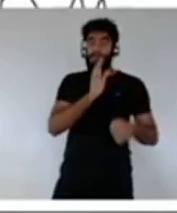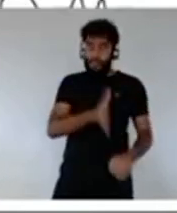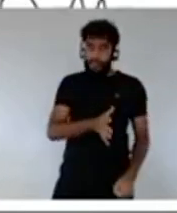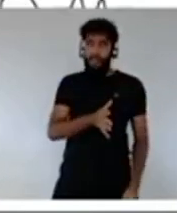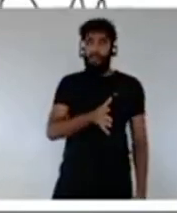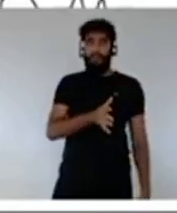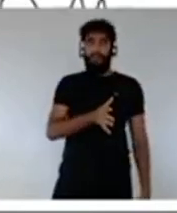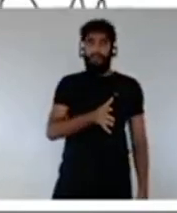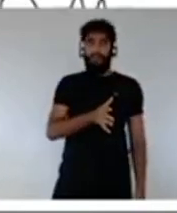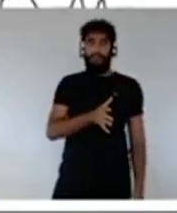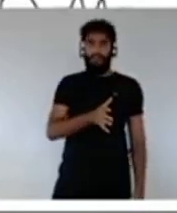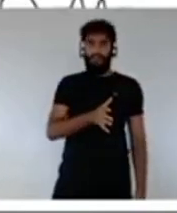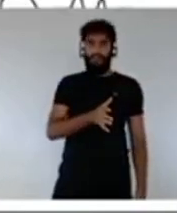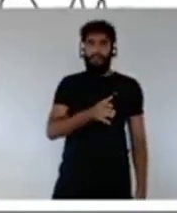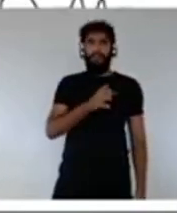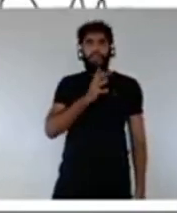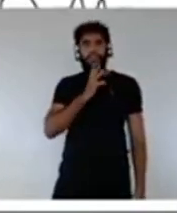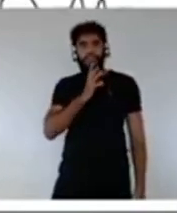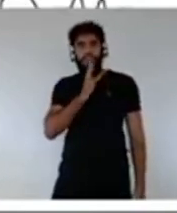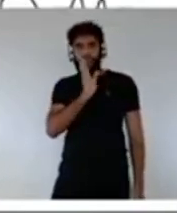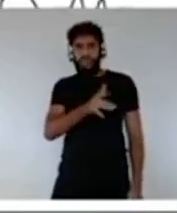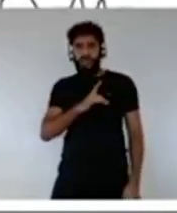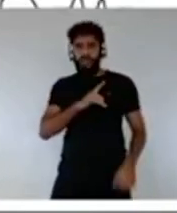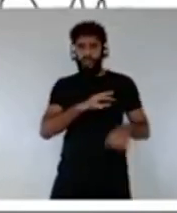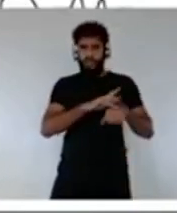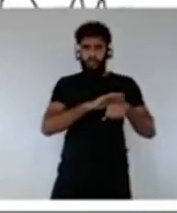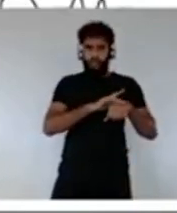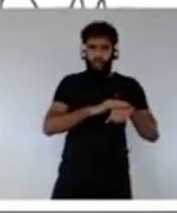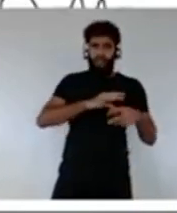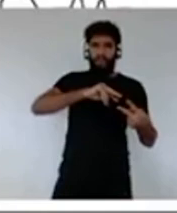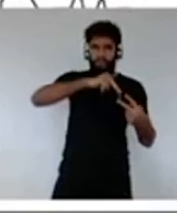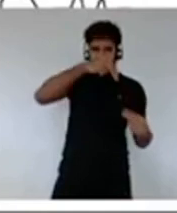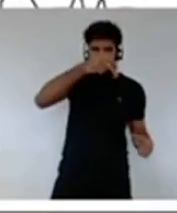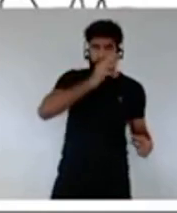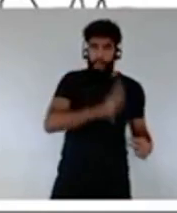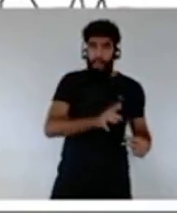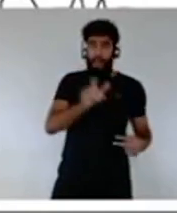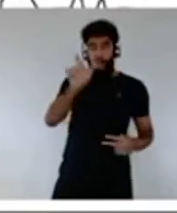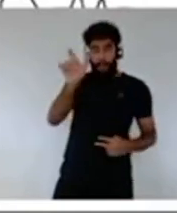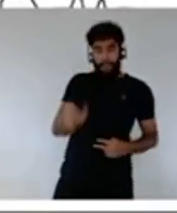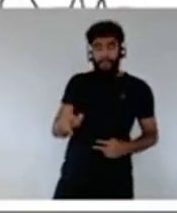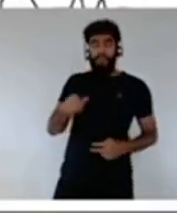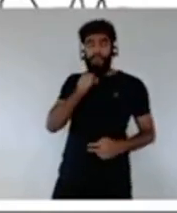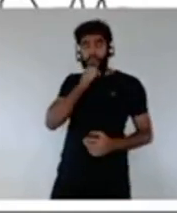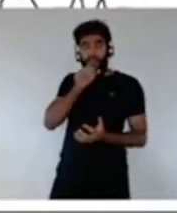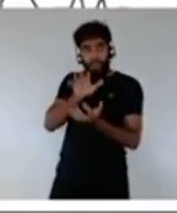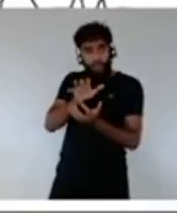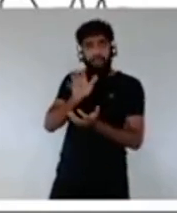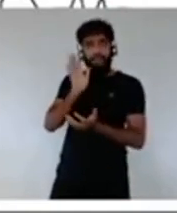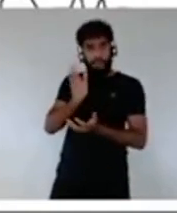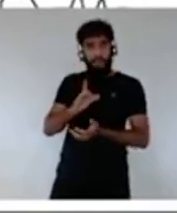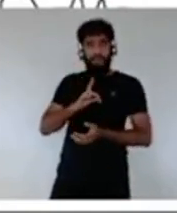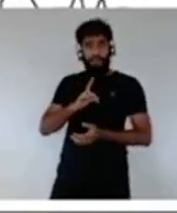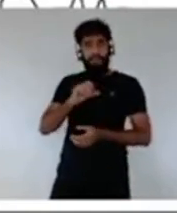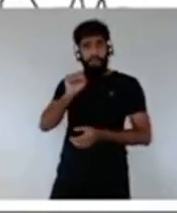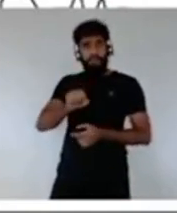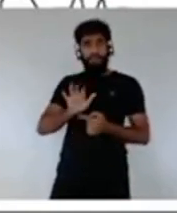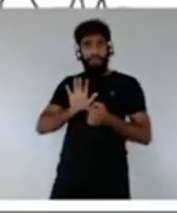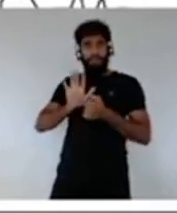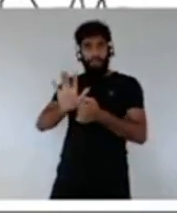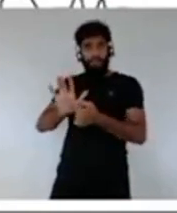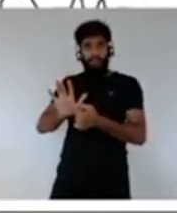Nós conhecíamos as doenças crônicas, tinha visibilidade, a questão do idoso falava sobre isso. Falava sobre, por exemplo,